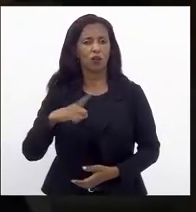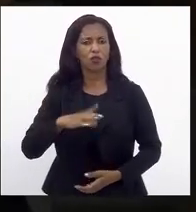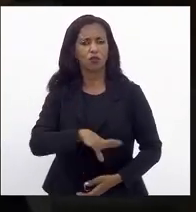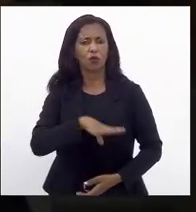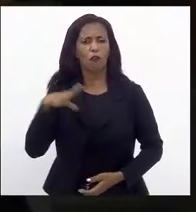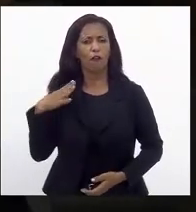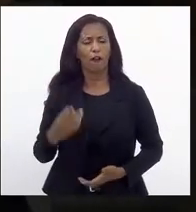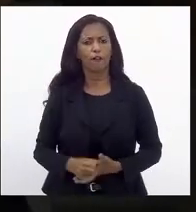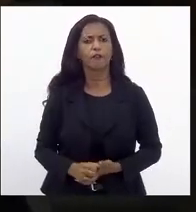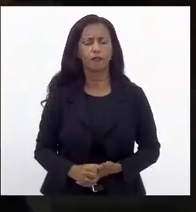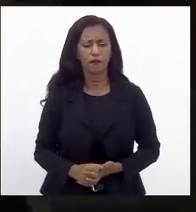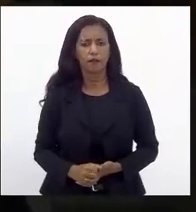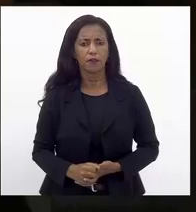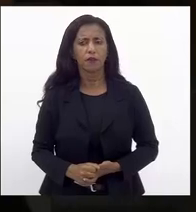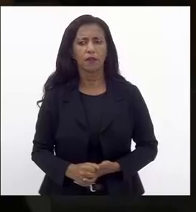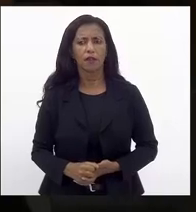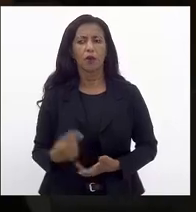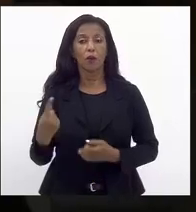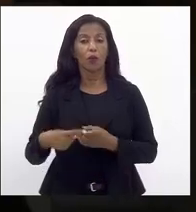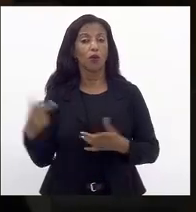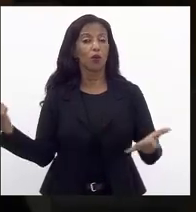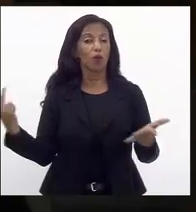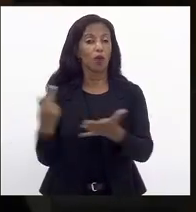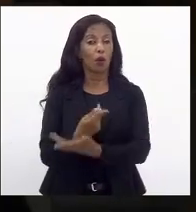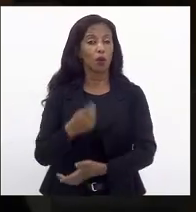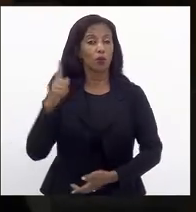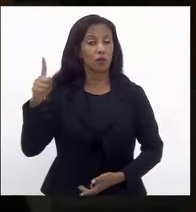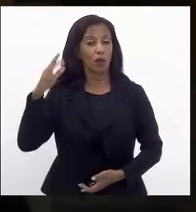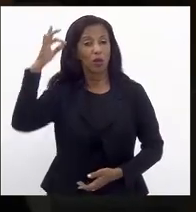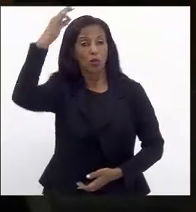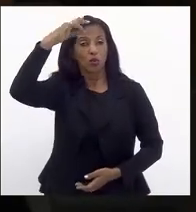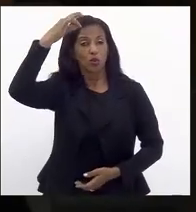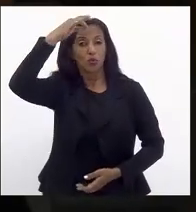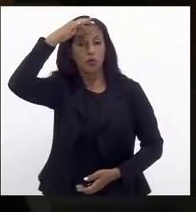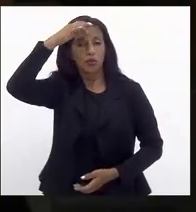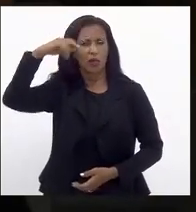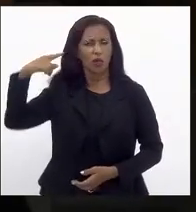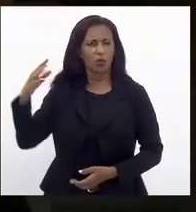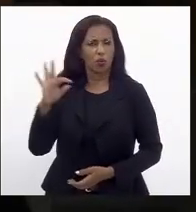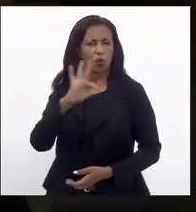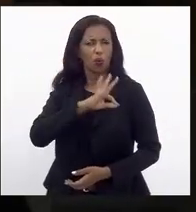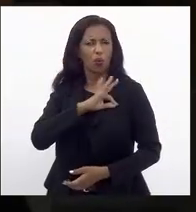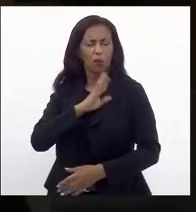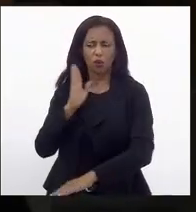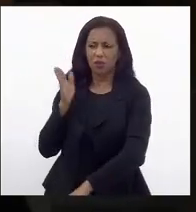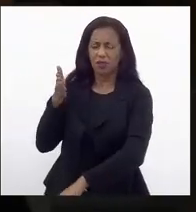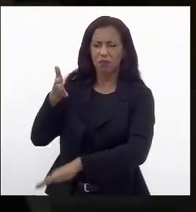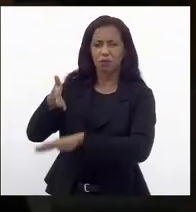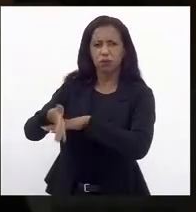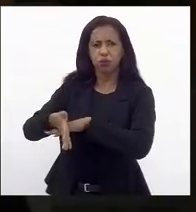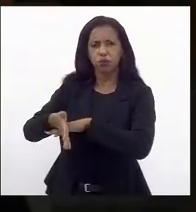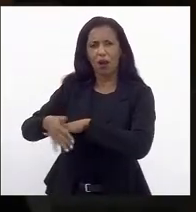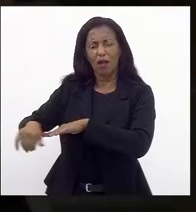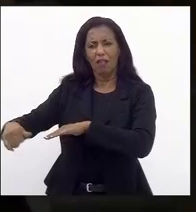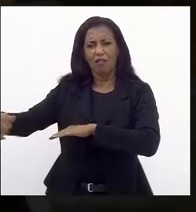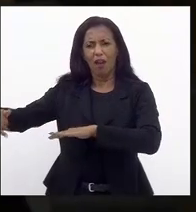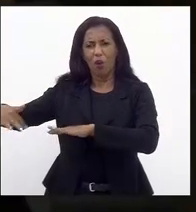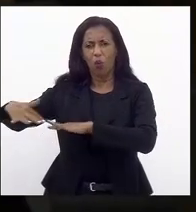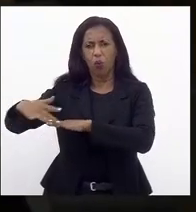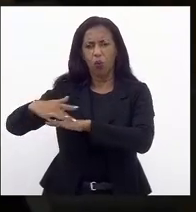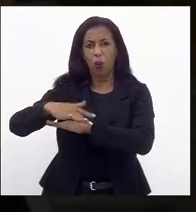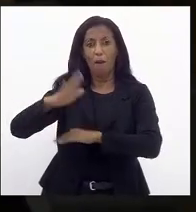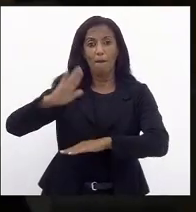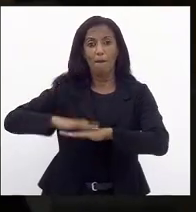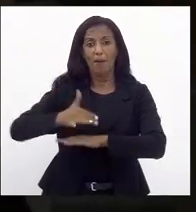tive a coragem Deputado nos Paulo porque o que aconteceu no Espírito Santo quando a polícia militar Coronel Salema saiu das ruas